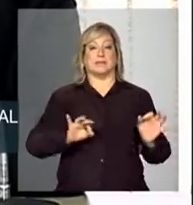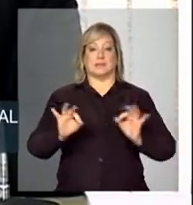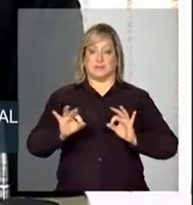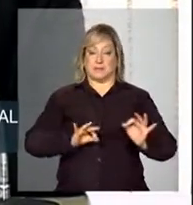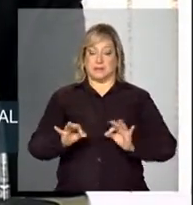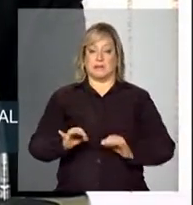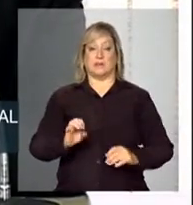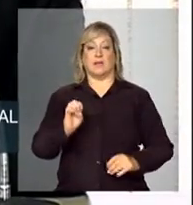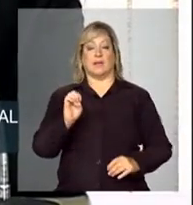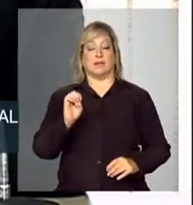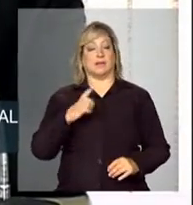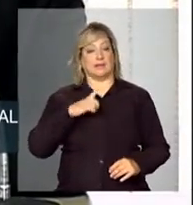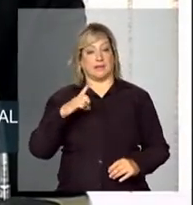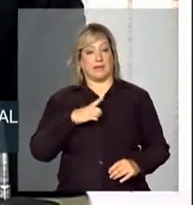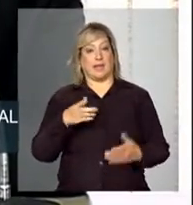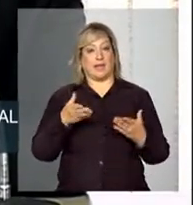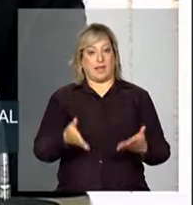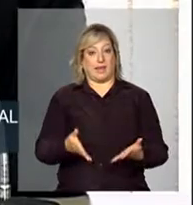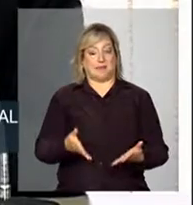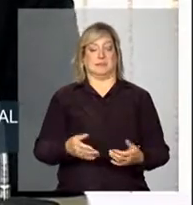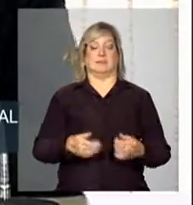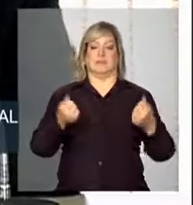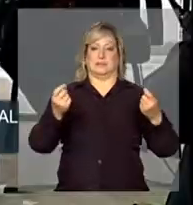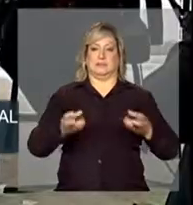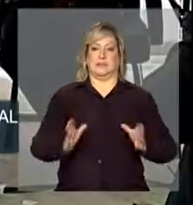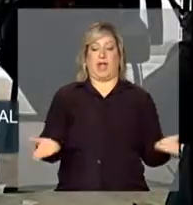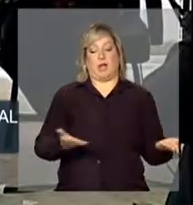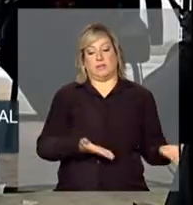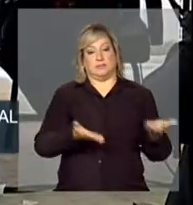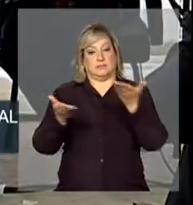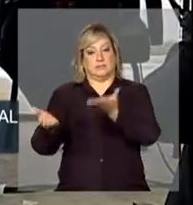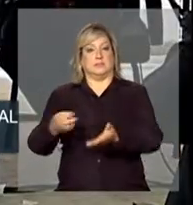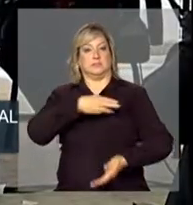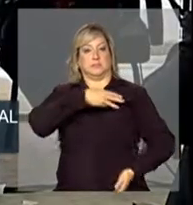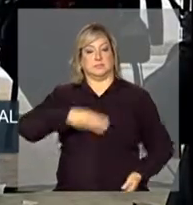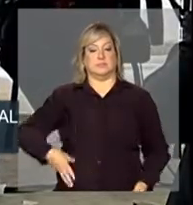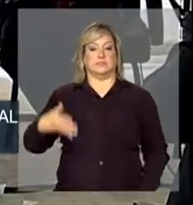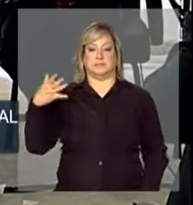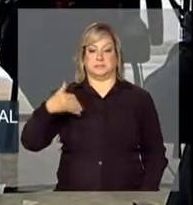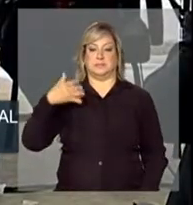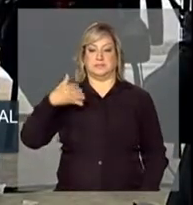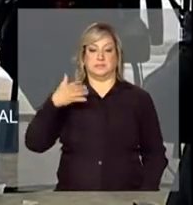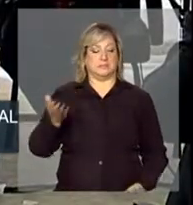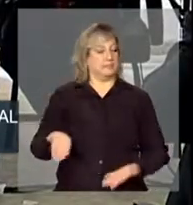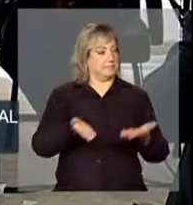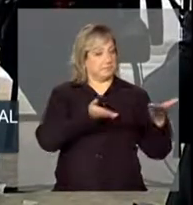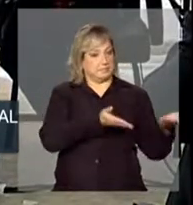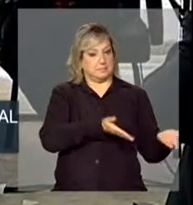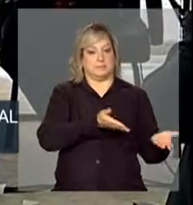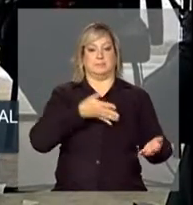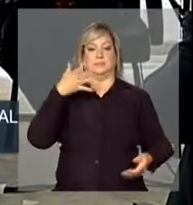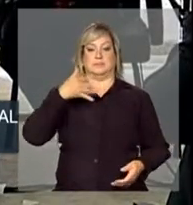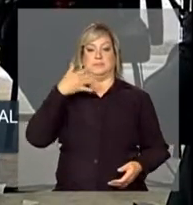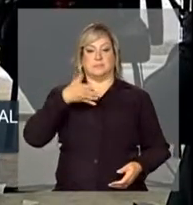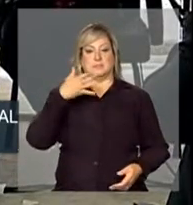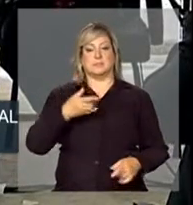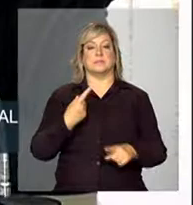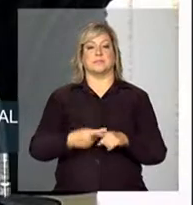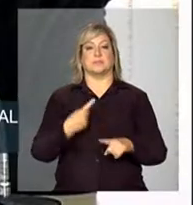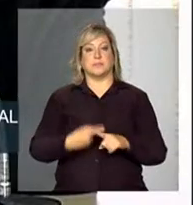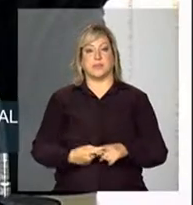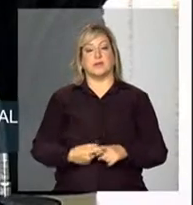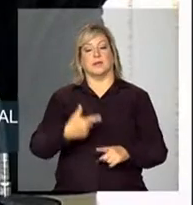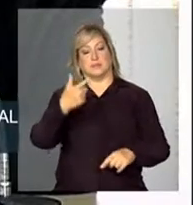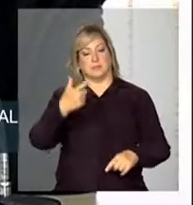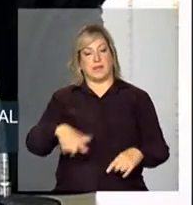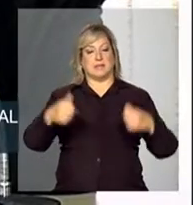plano tem esse conteúdo eu passo as minhas queridas ministras exame curte e Maria do Rosário para que possam